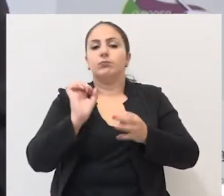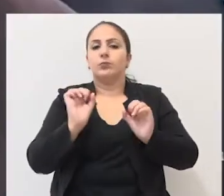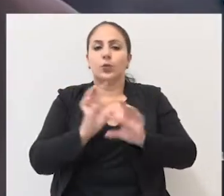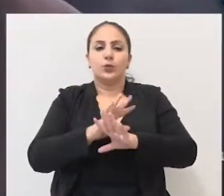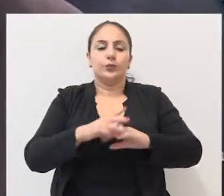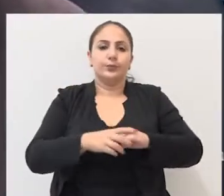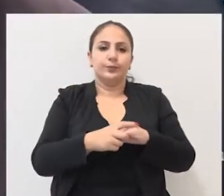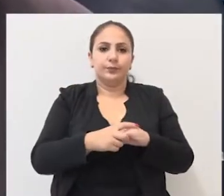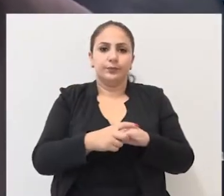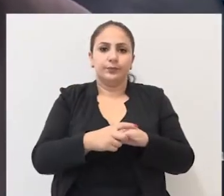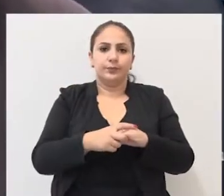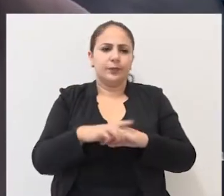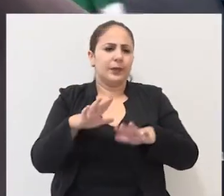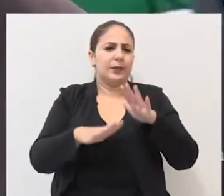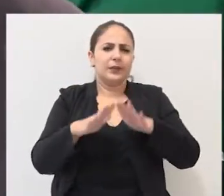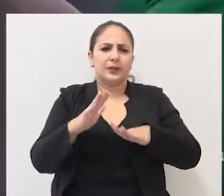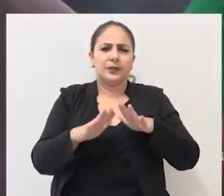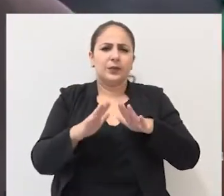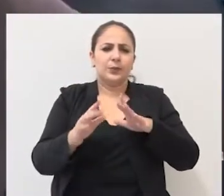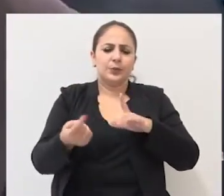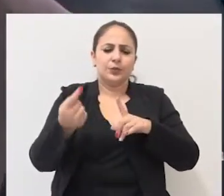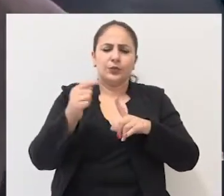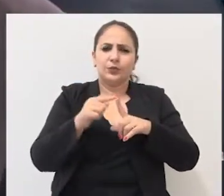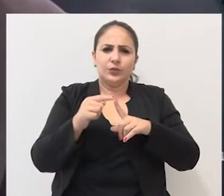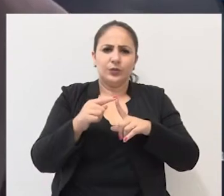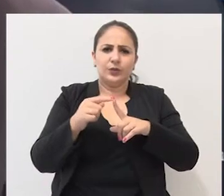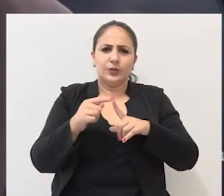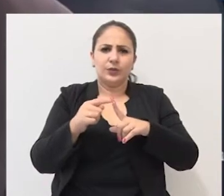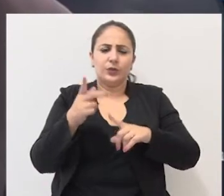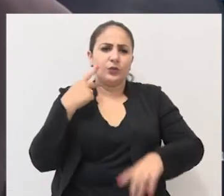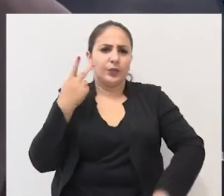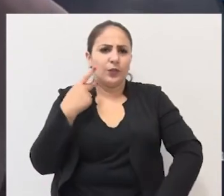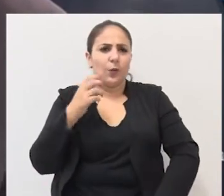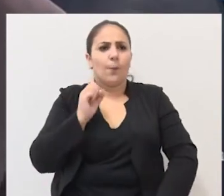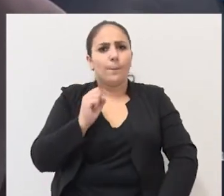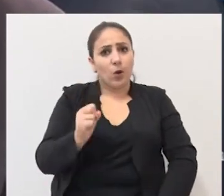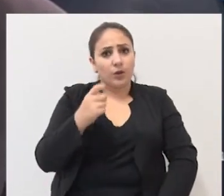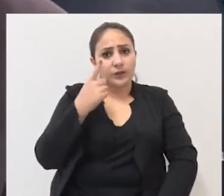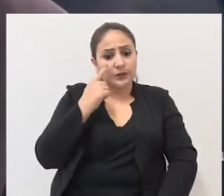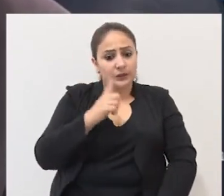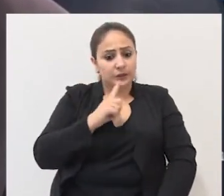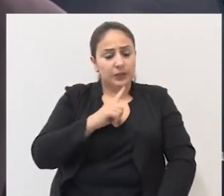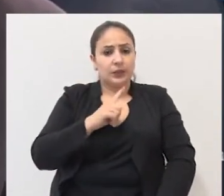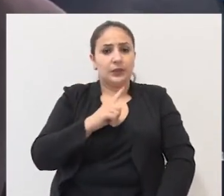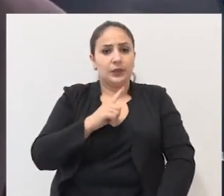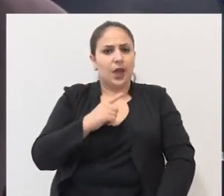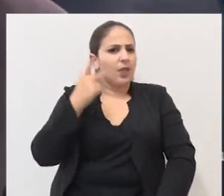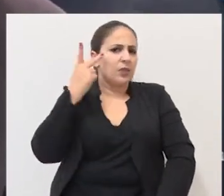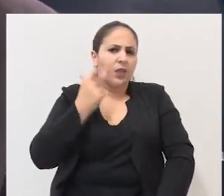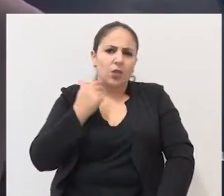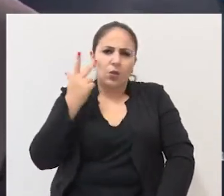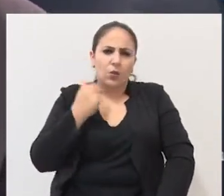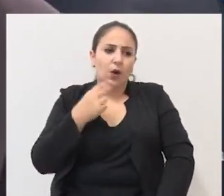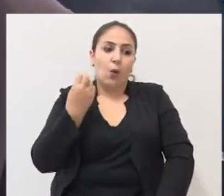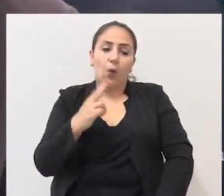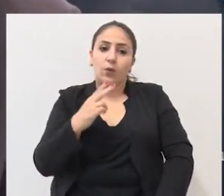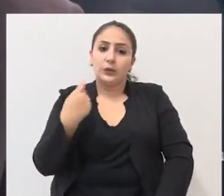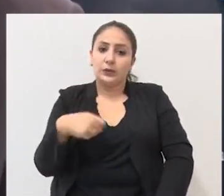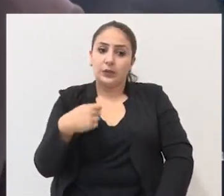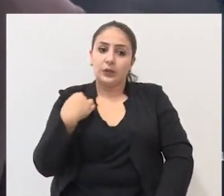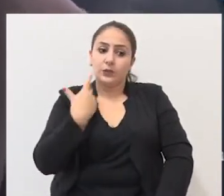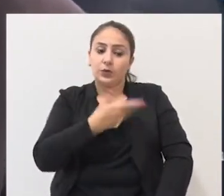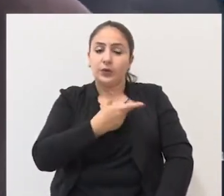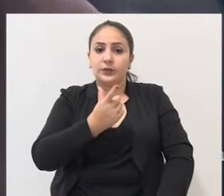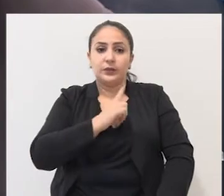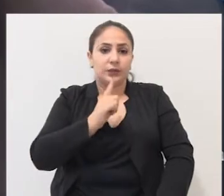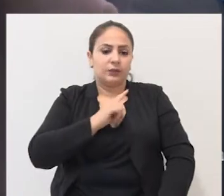cumprido. Independente do posicionamento ideológico que os parlamentares possam vir a ter, e é natural e até necessário que